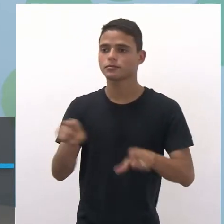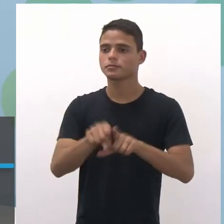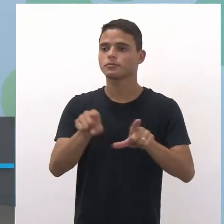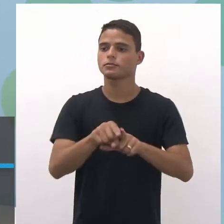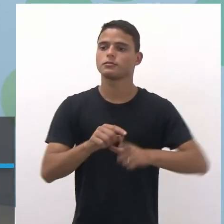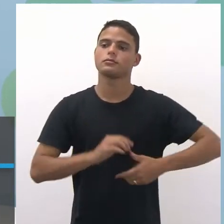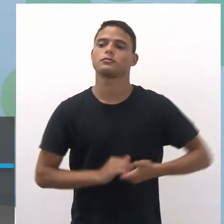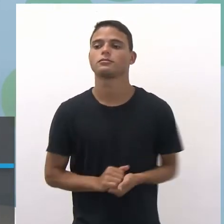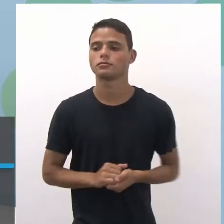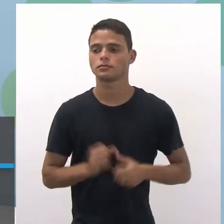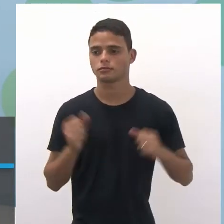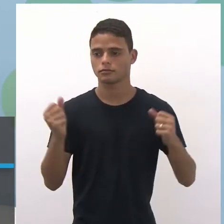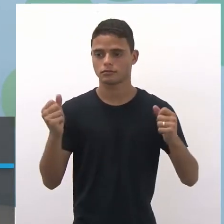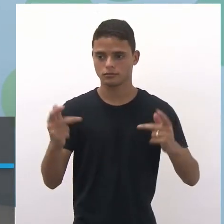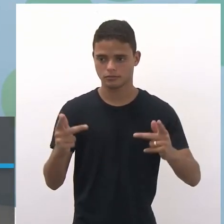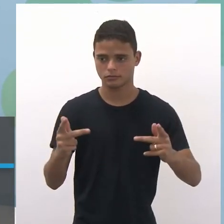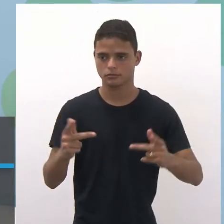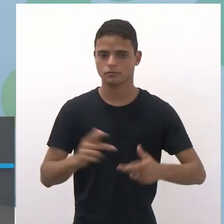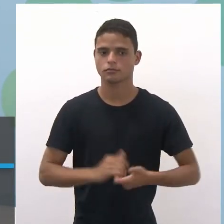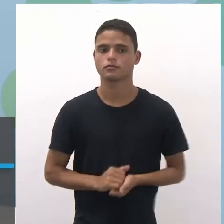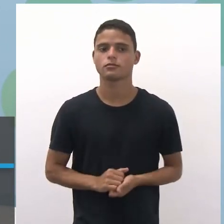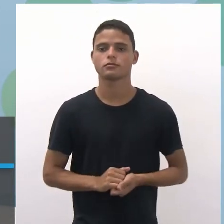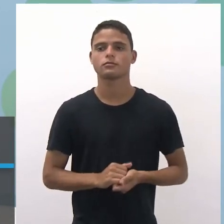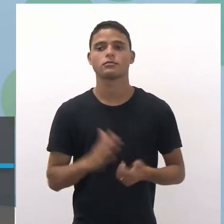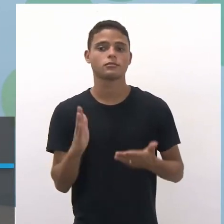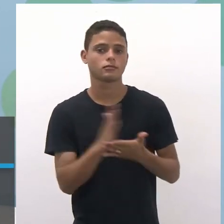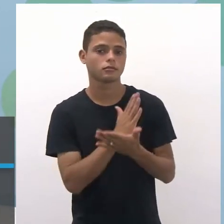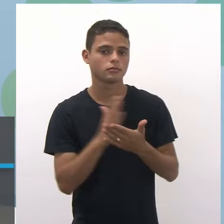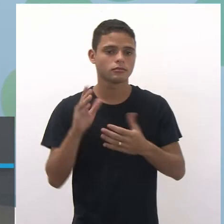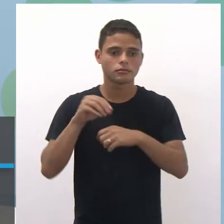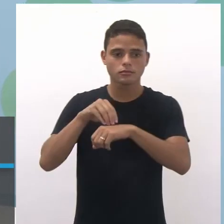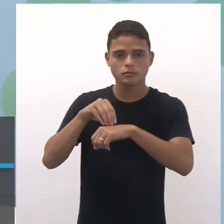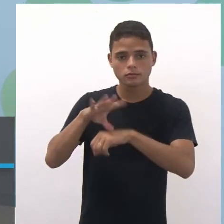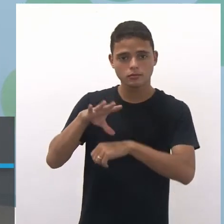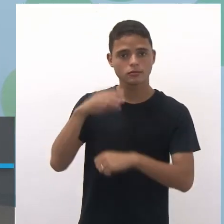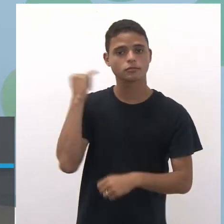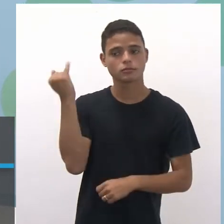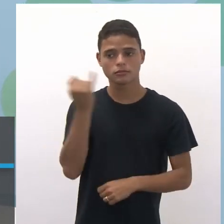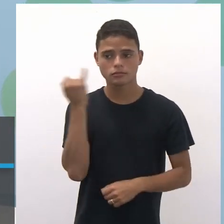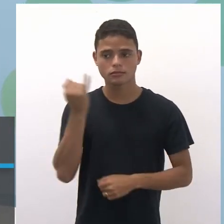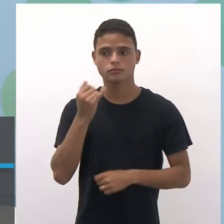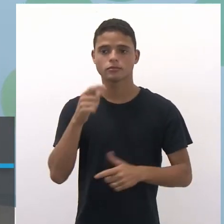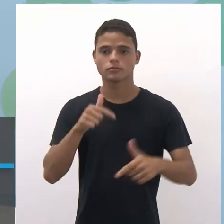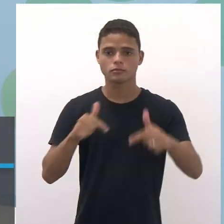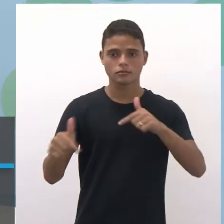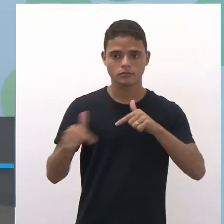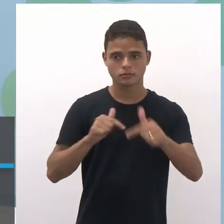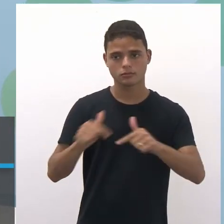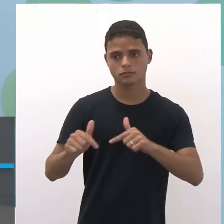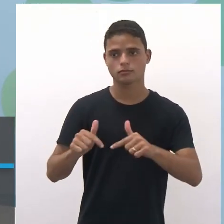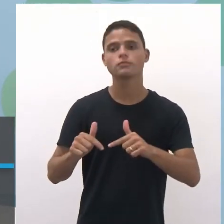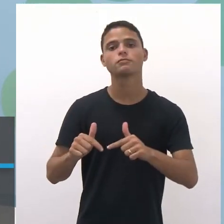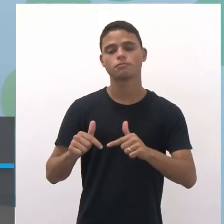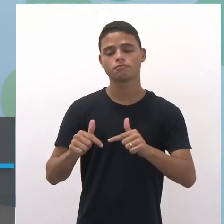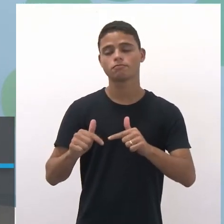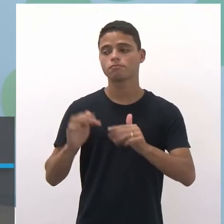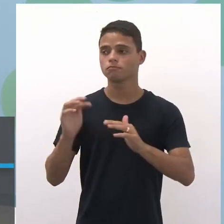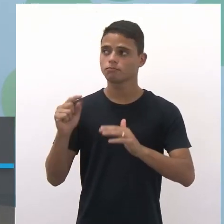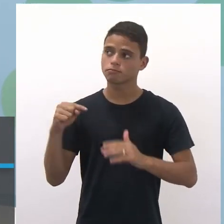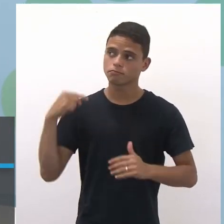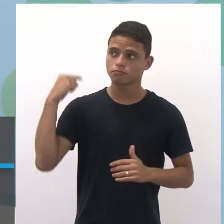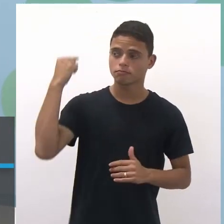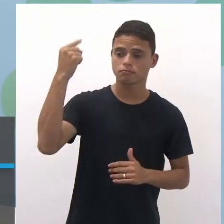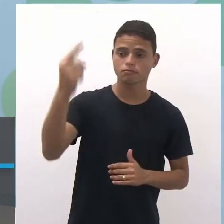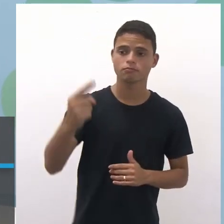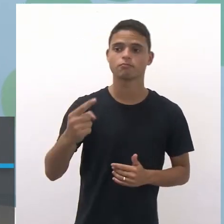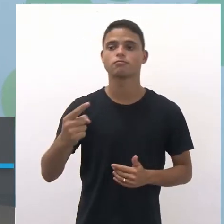caso, ok? Algumas dicas importantes para trabalhar neste pós-visionamento com